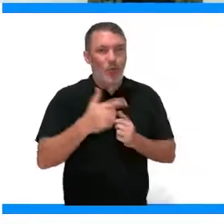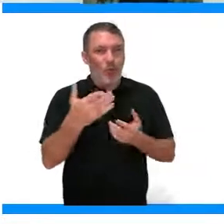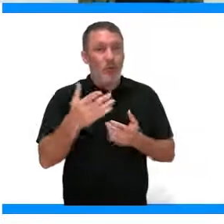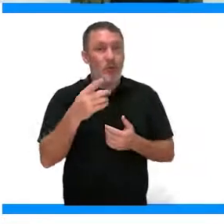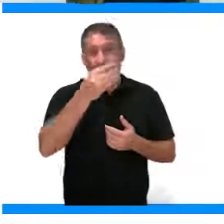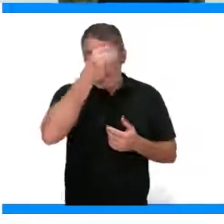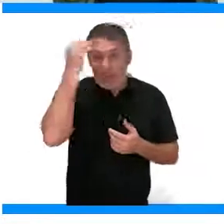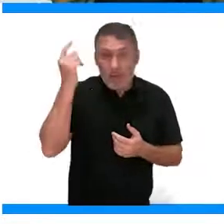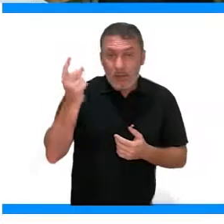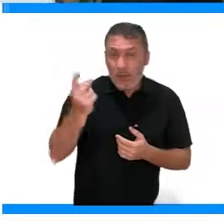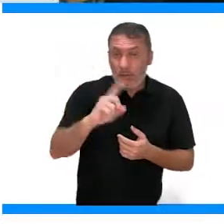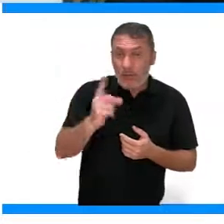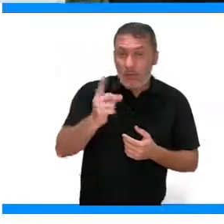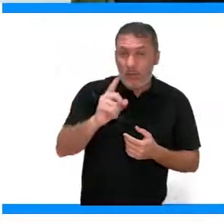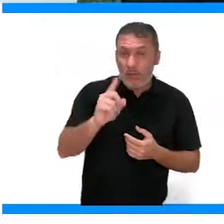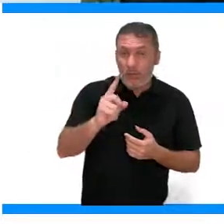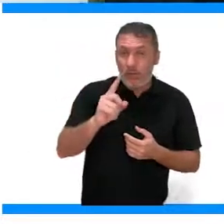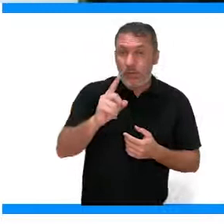vocês.